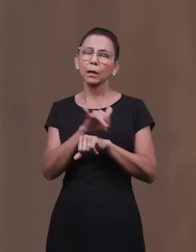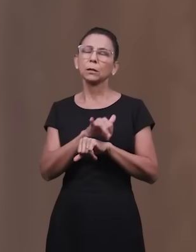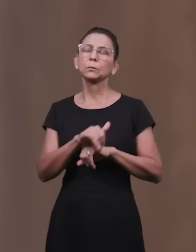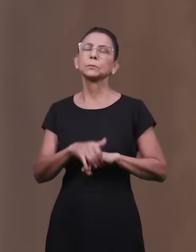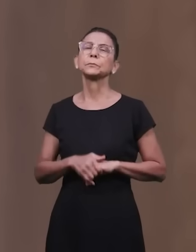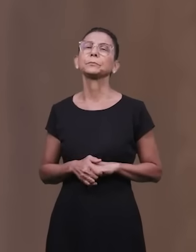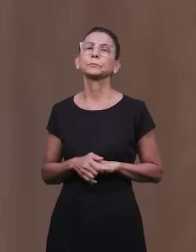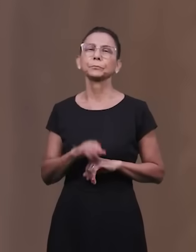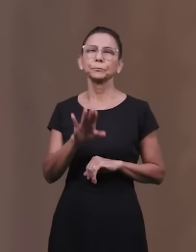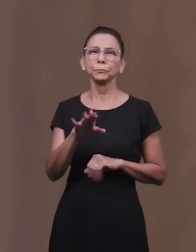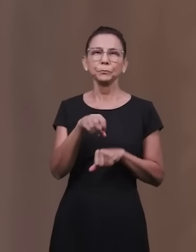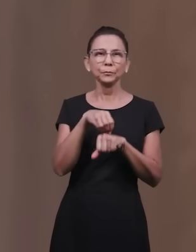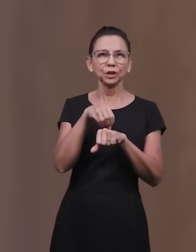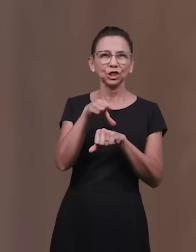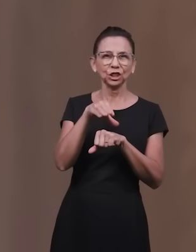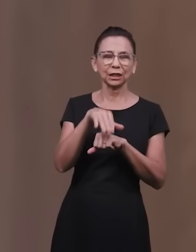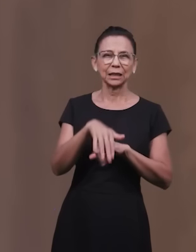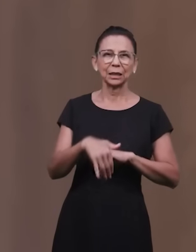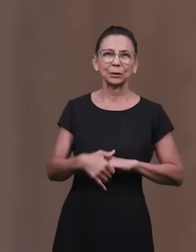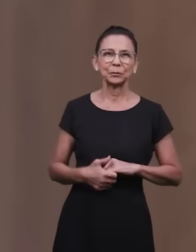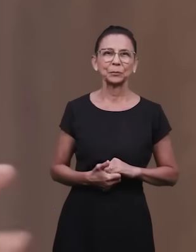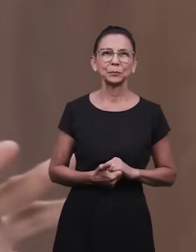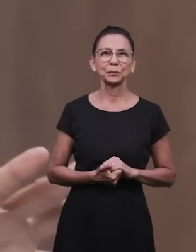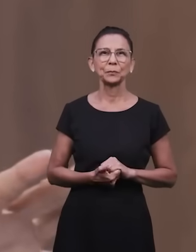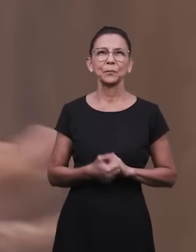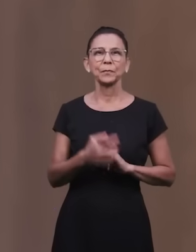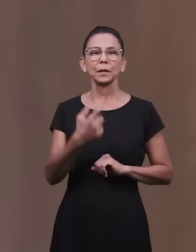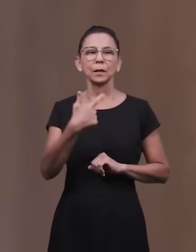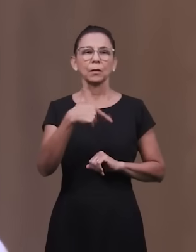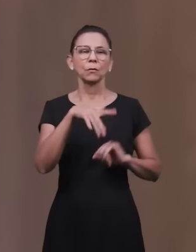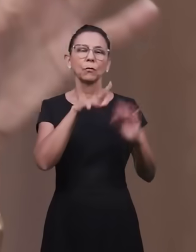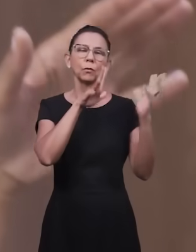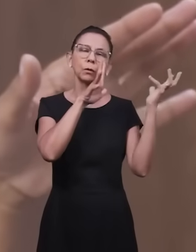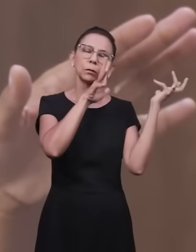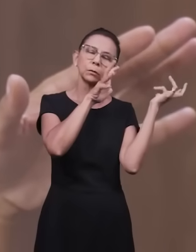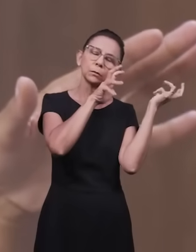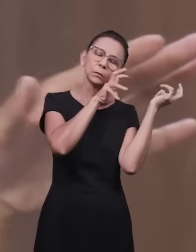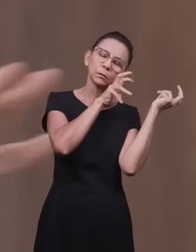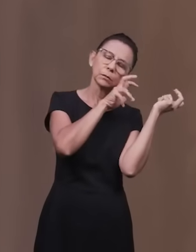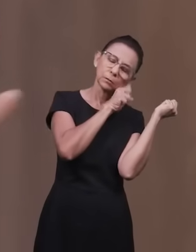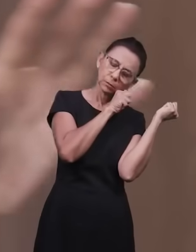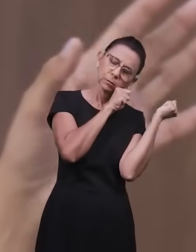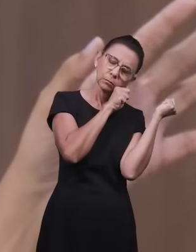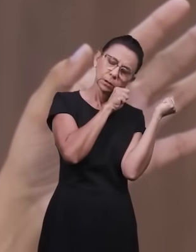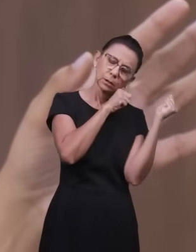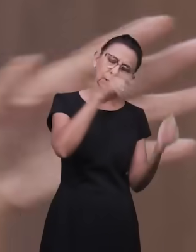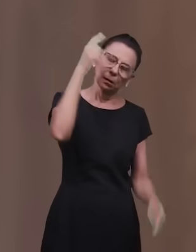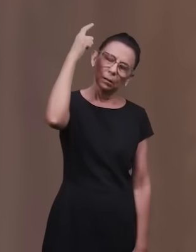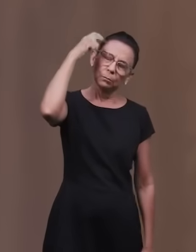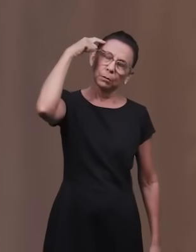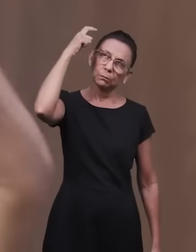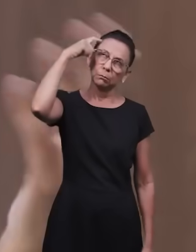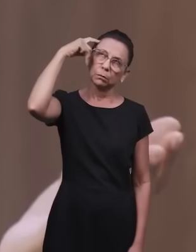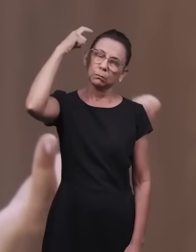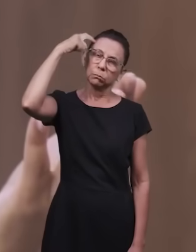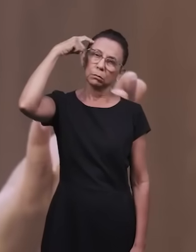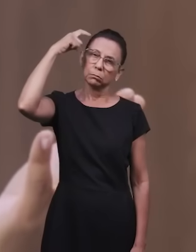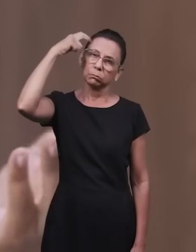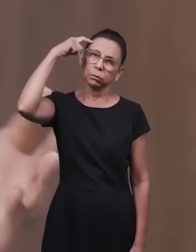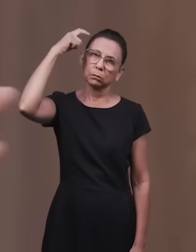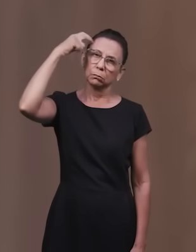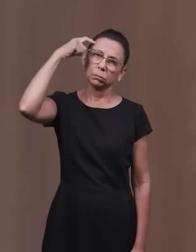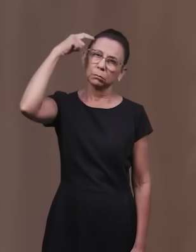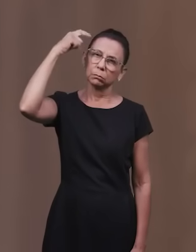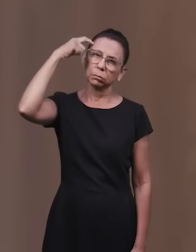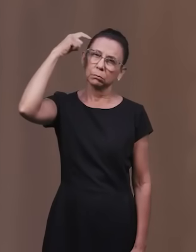Existem técnicas para trabalhar pensamento. Vou dar uma dica aqui. Foi dormir, foi descansar e o pensamento não te